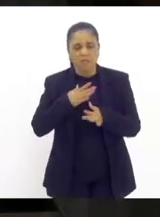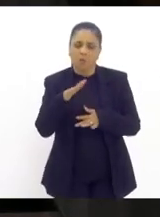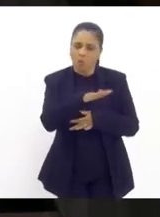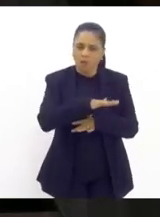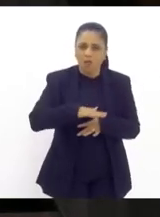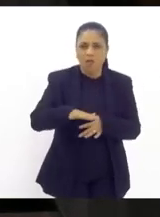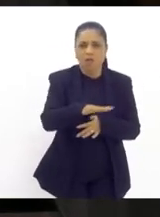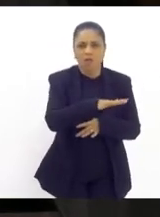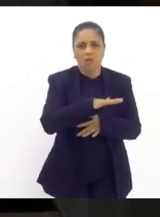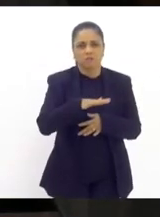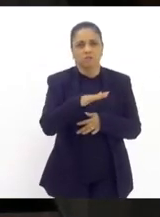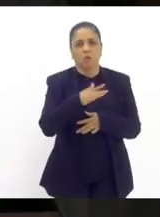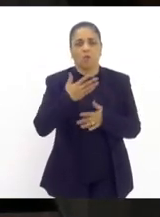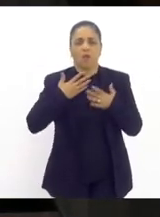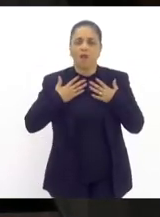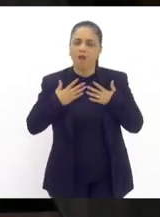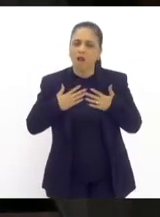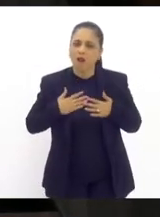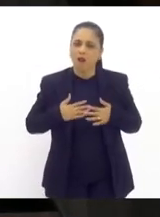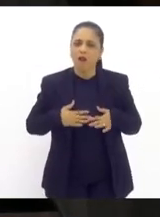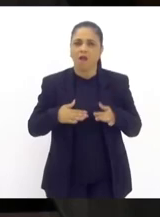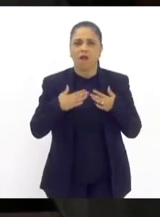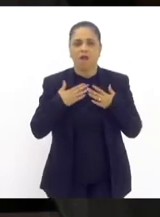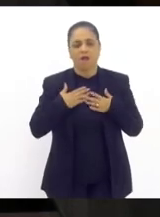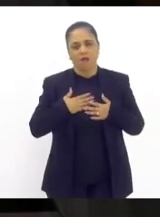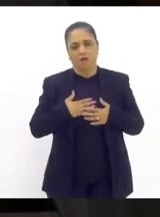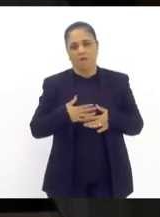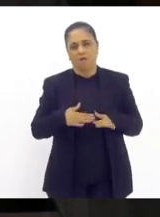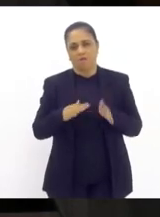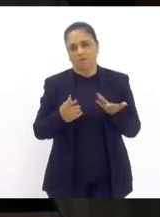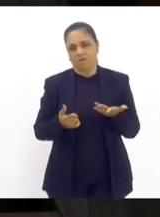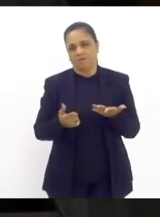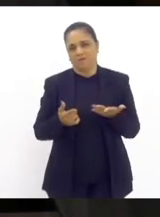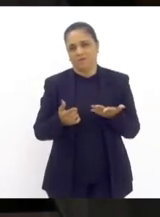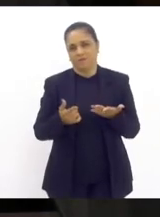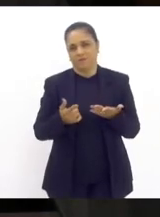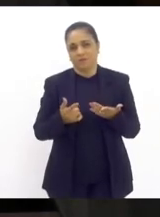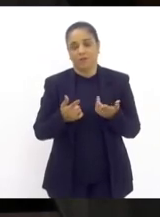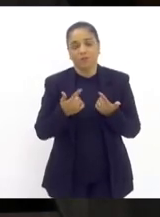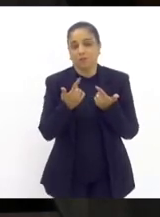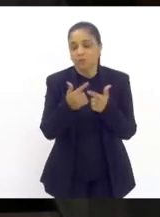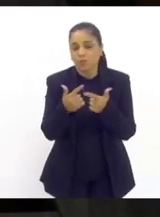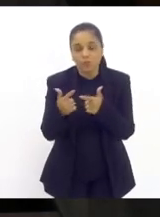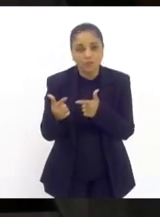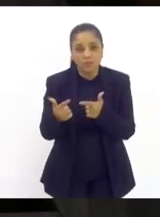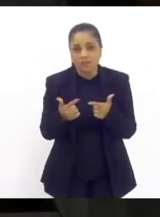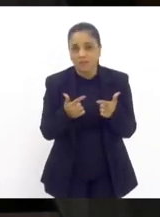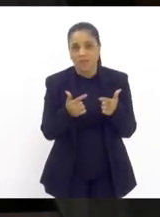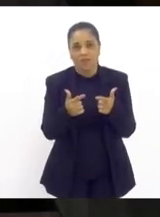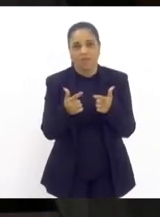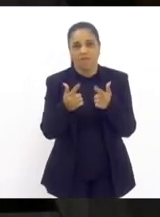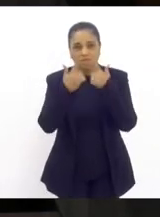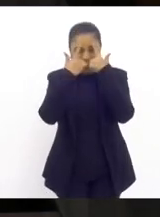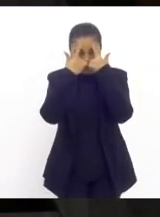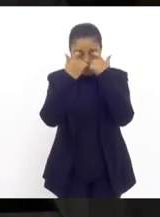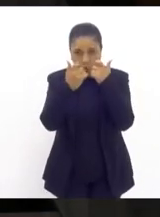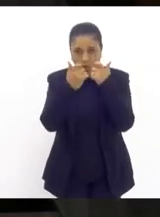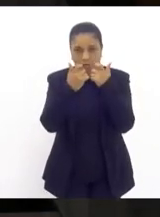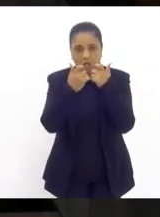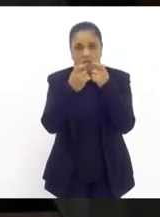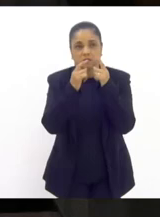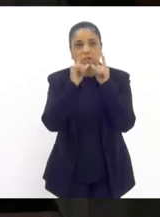que é tranquila se tem uma região que não enfrenta um grau tão alto de violência